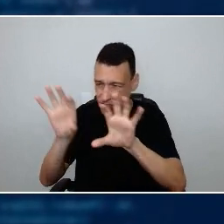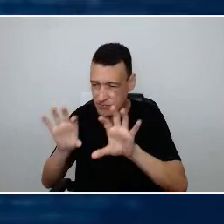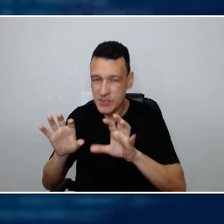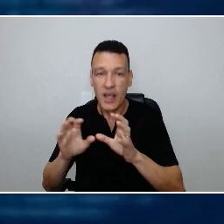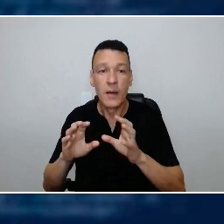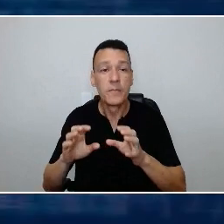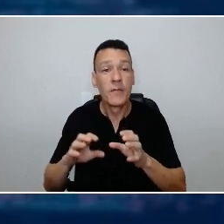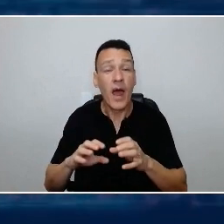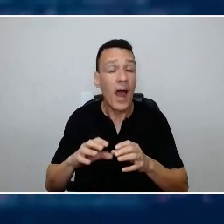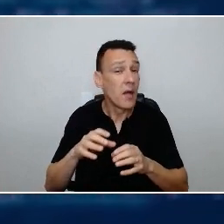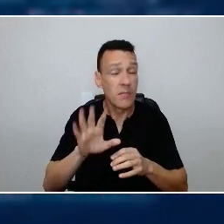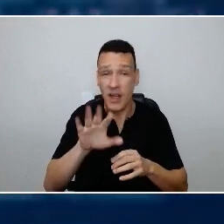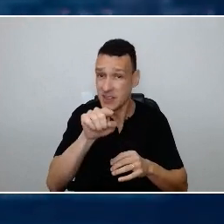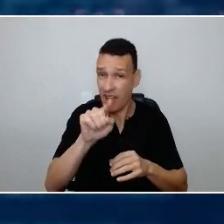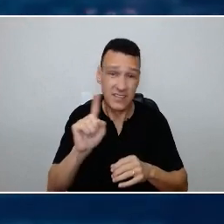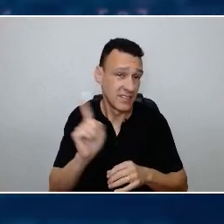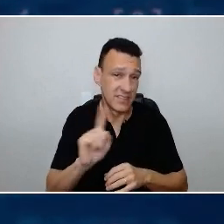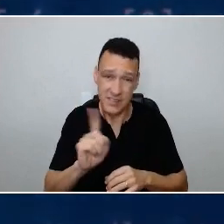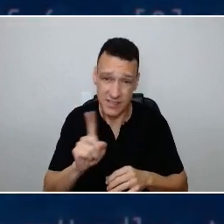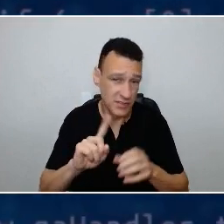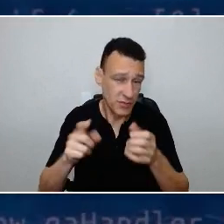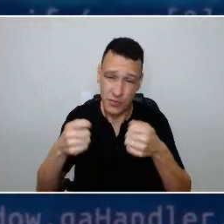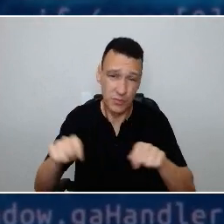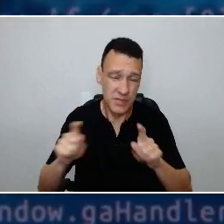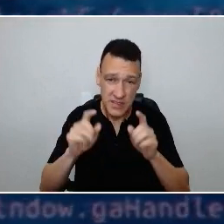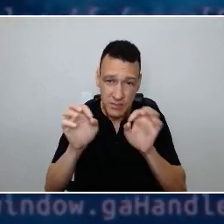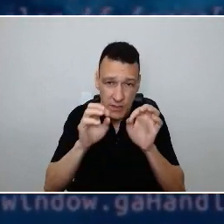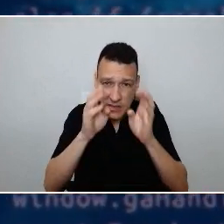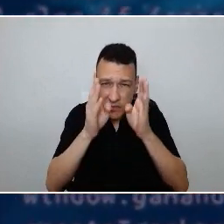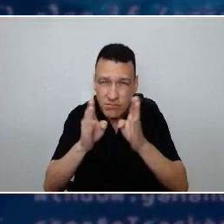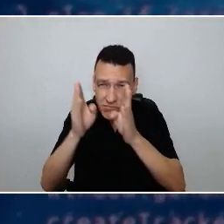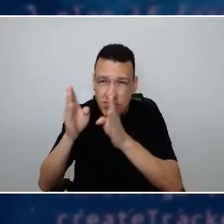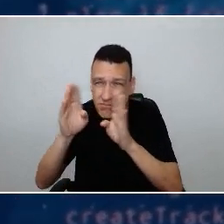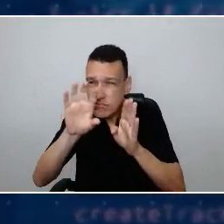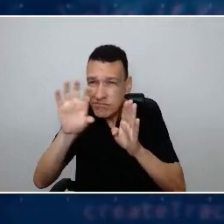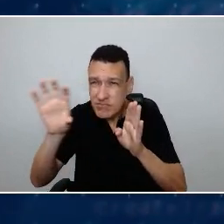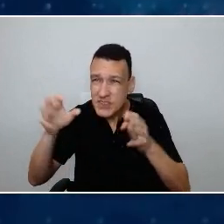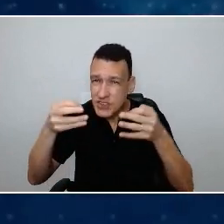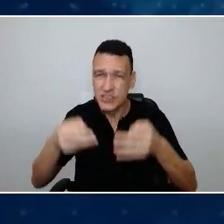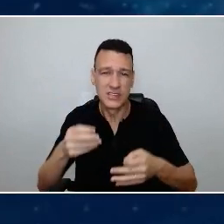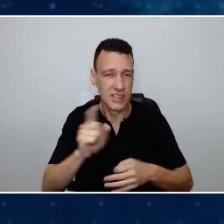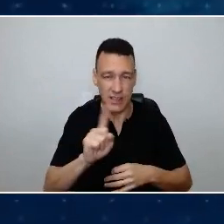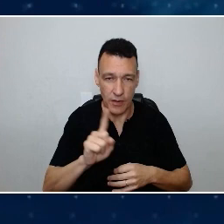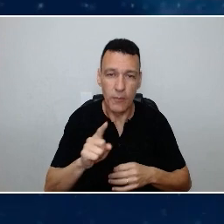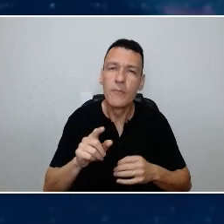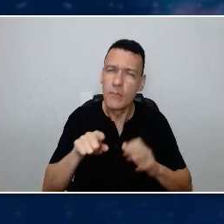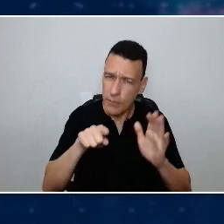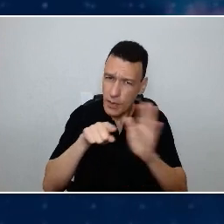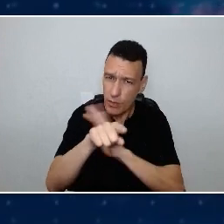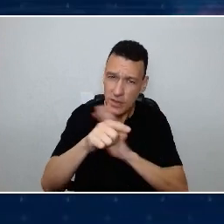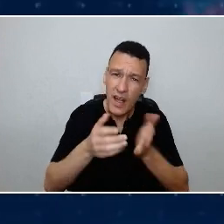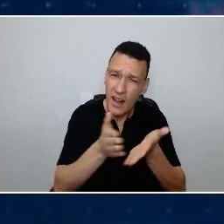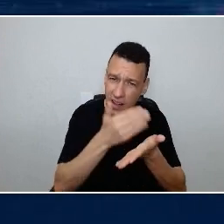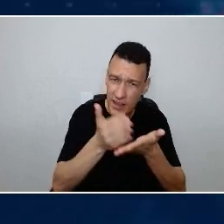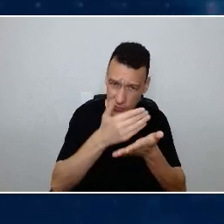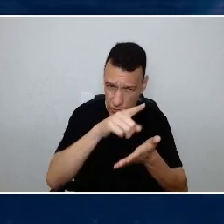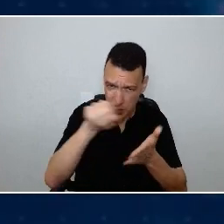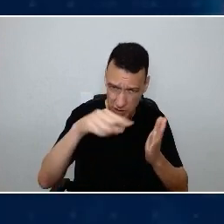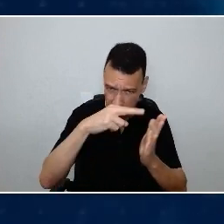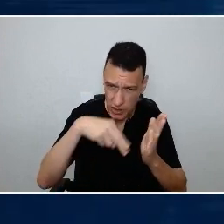e raro raros casos então aqui Alguém já leu esse livro clássico design